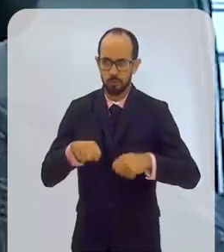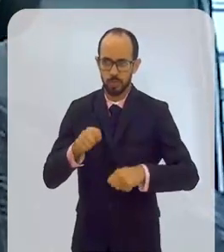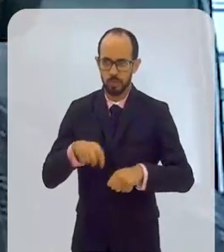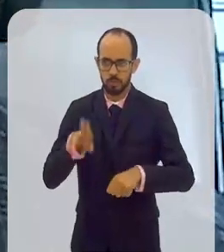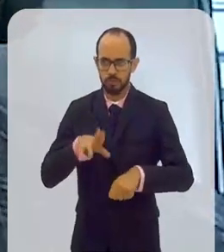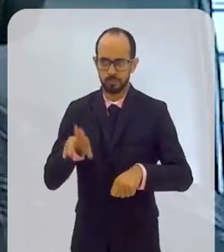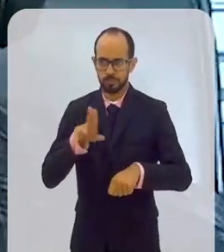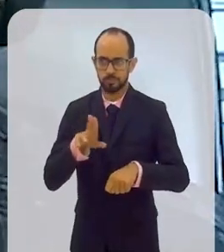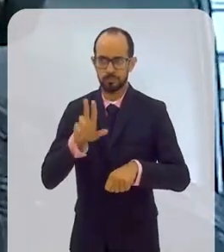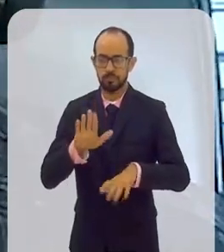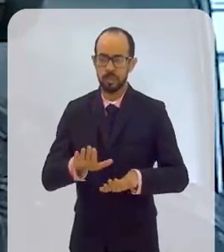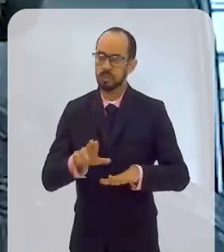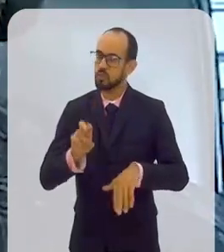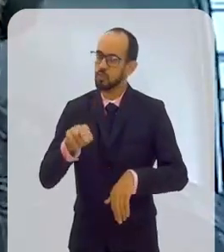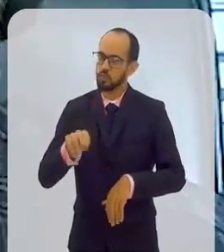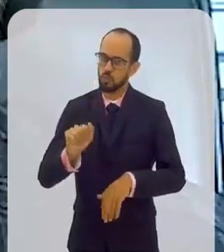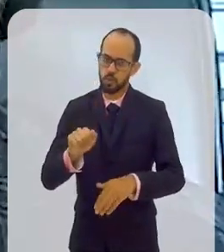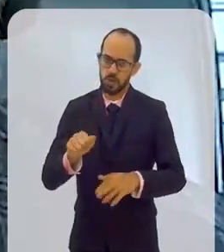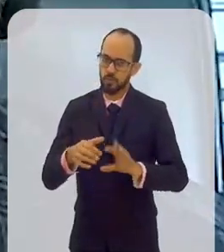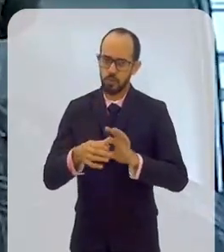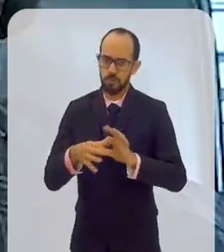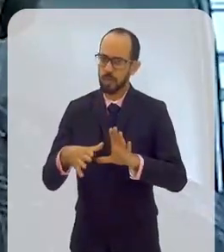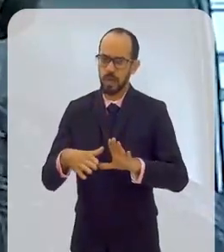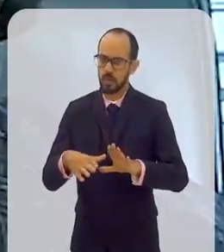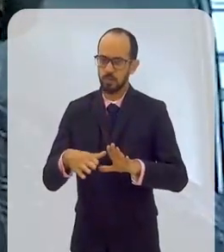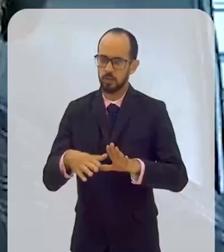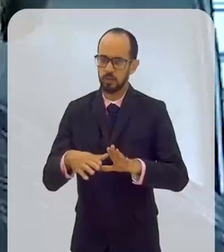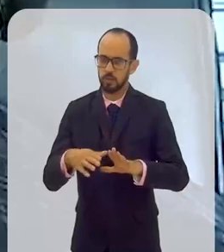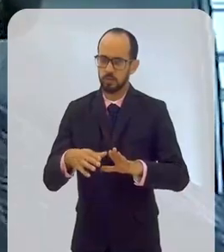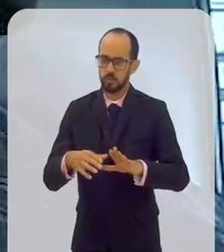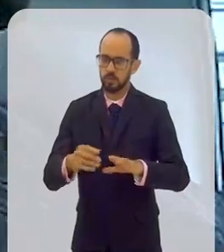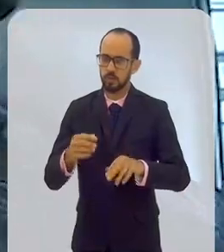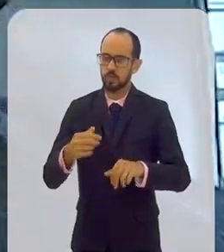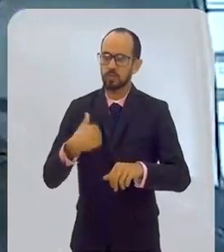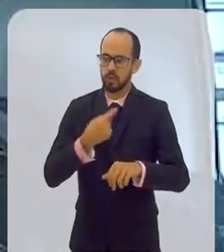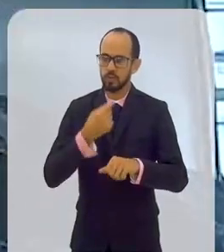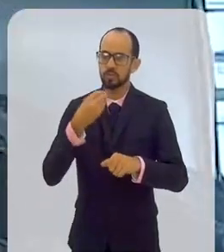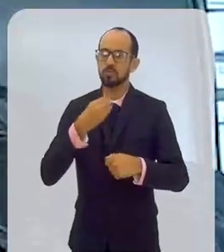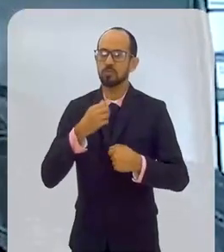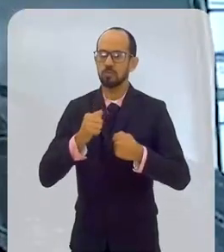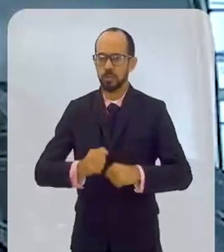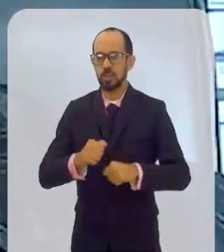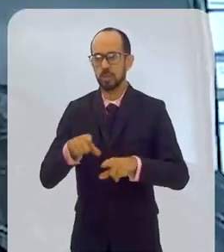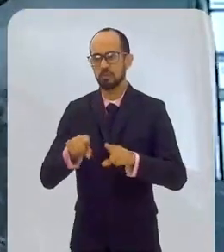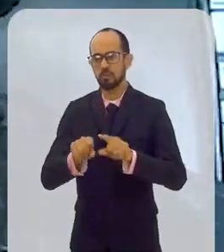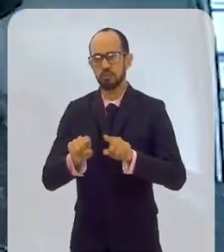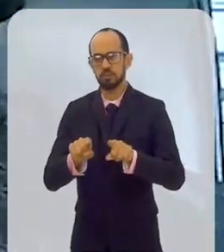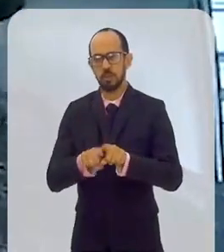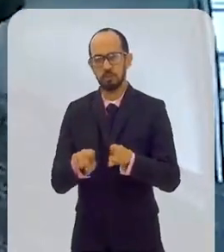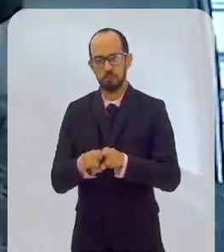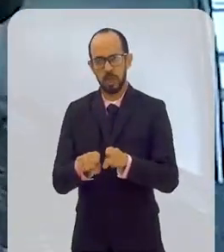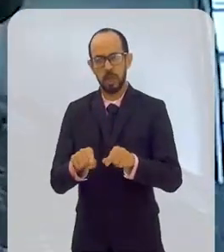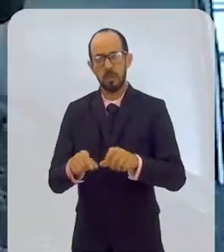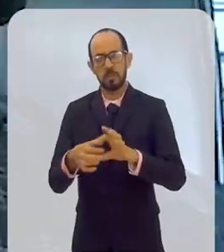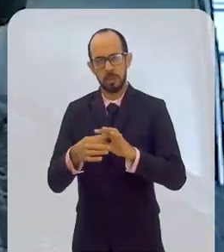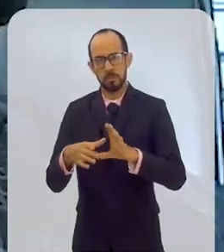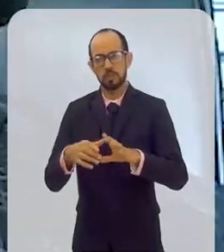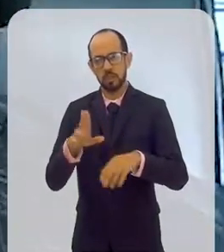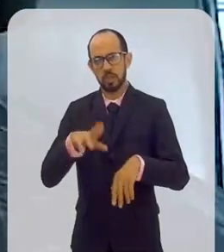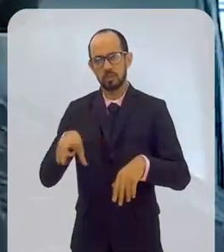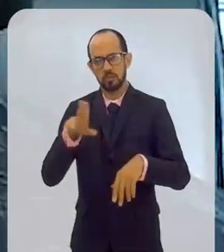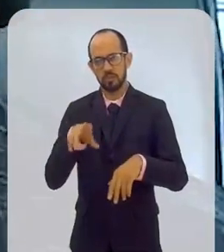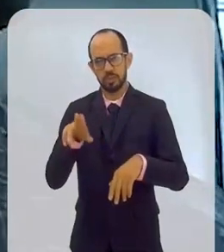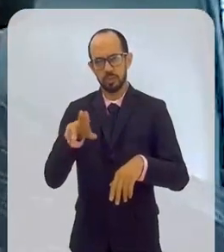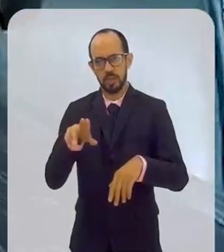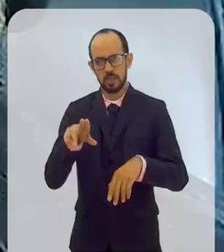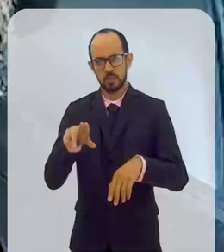Constituição, mas ela nunca foi implementada. Então, a gente poder implementar a autonomia universitária vai permitir que as nossas